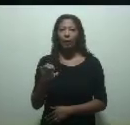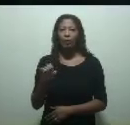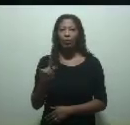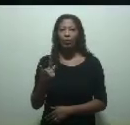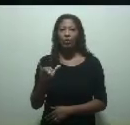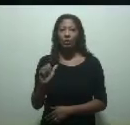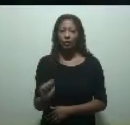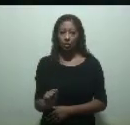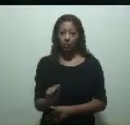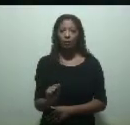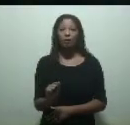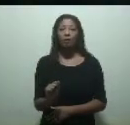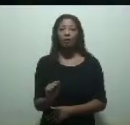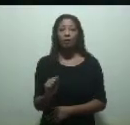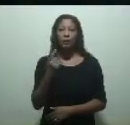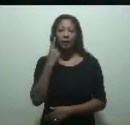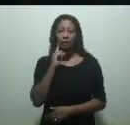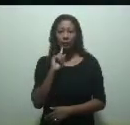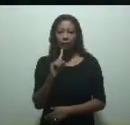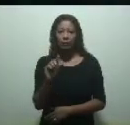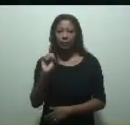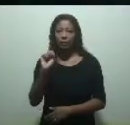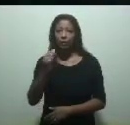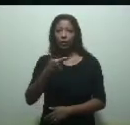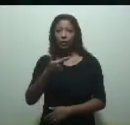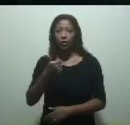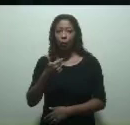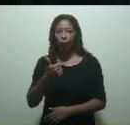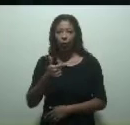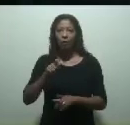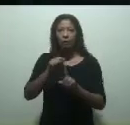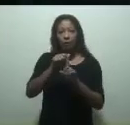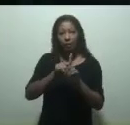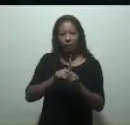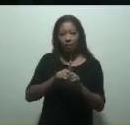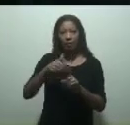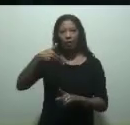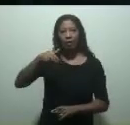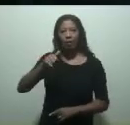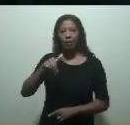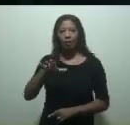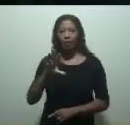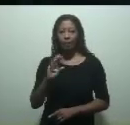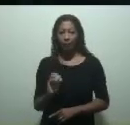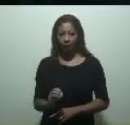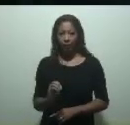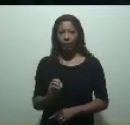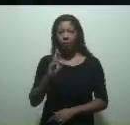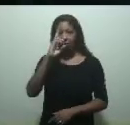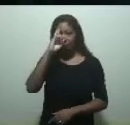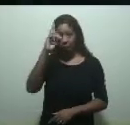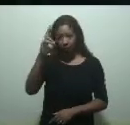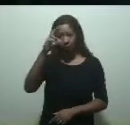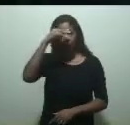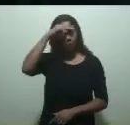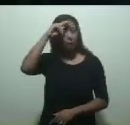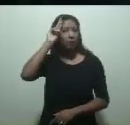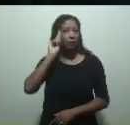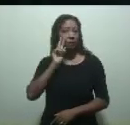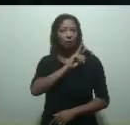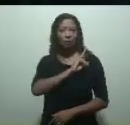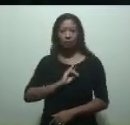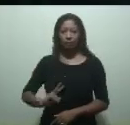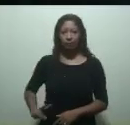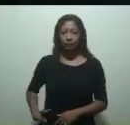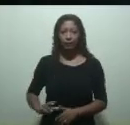outras providências. Autor, Poder Legislativo Municipal, vereadora Raimunda Nilda da Silva Cruz. Projeto